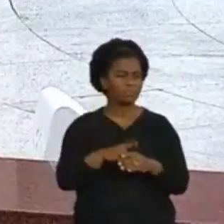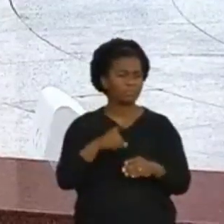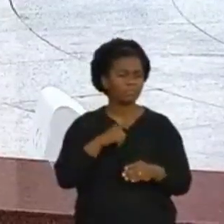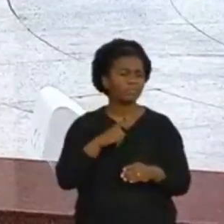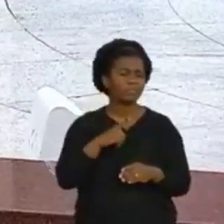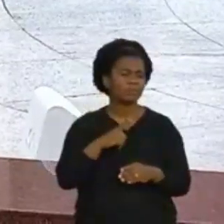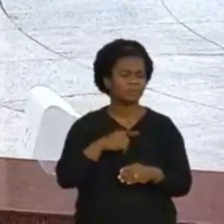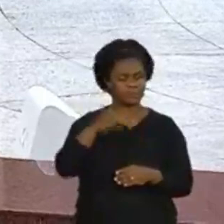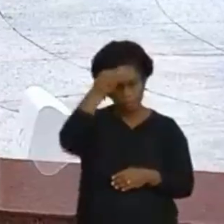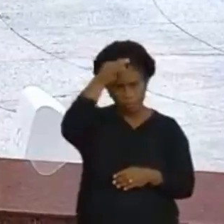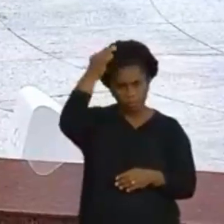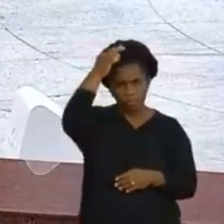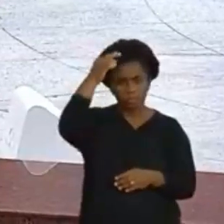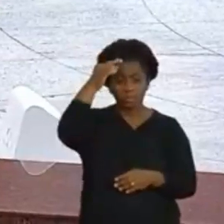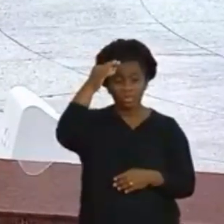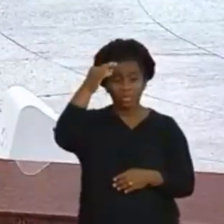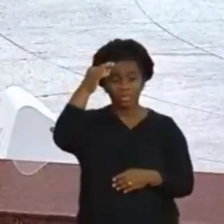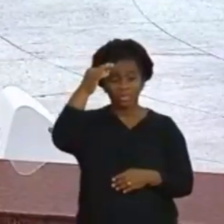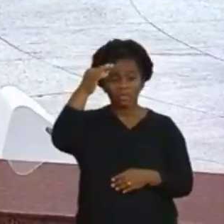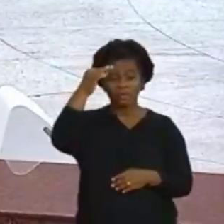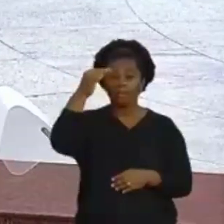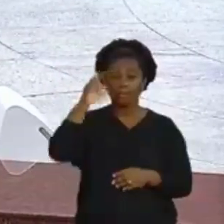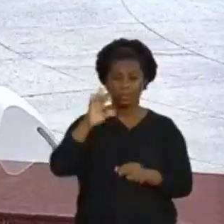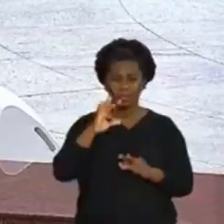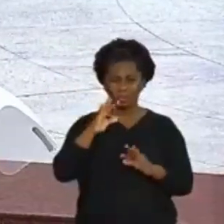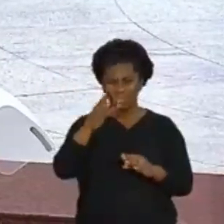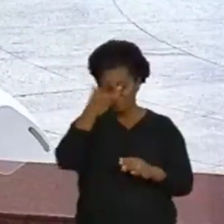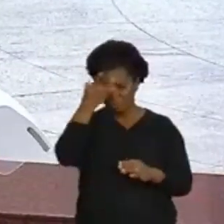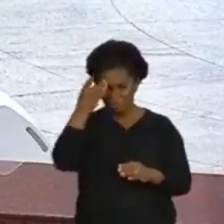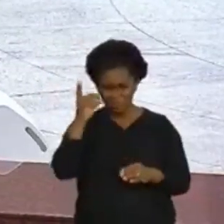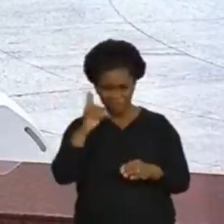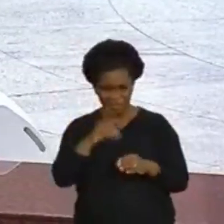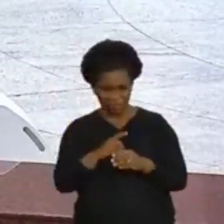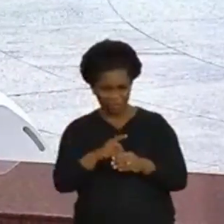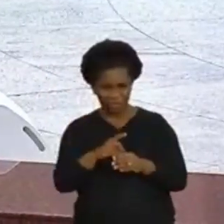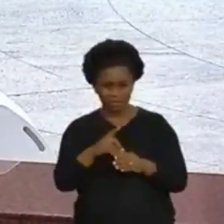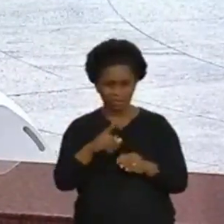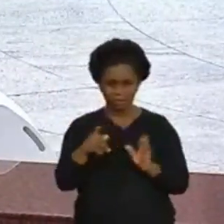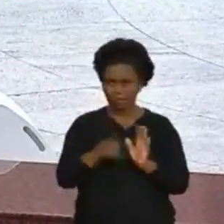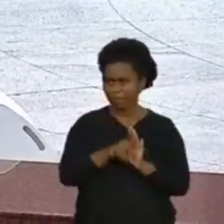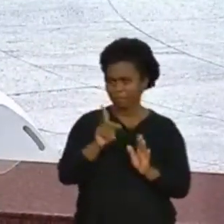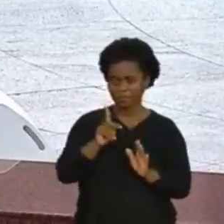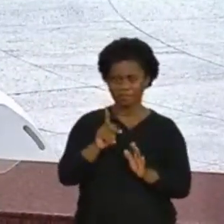nem todos os dizimistas são de Deus, mas todos que são de Deus são dizimistas,